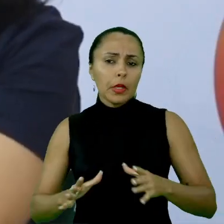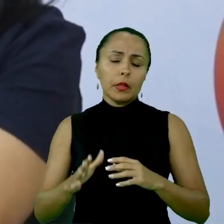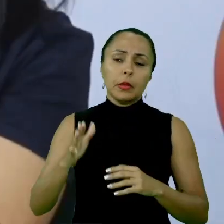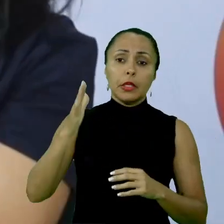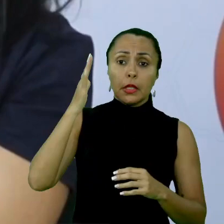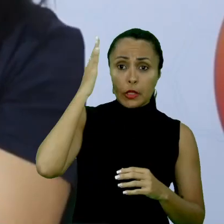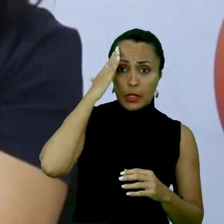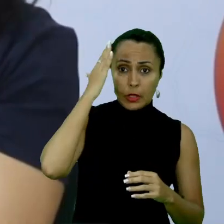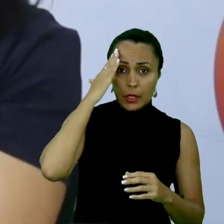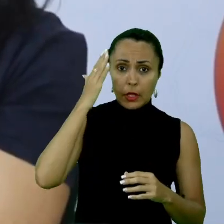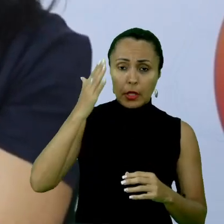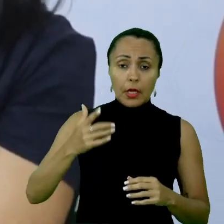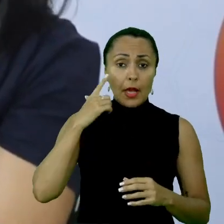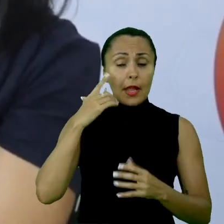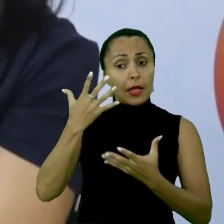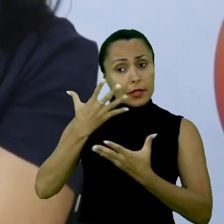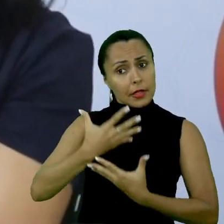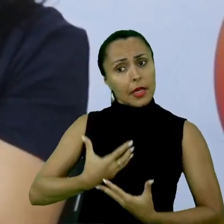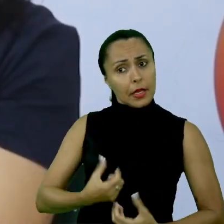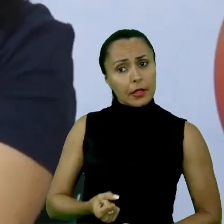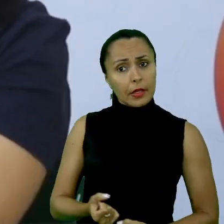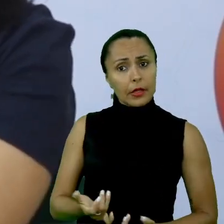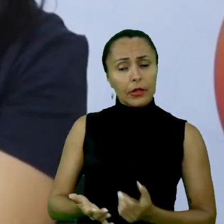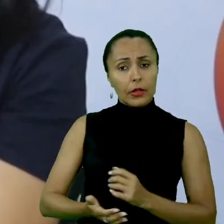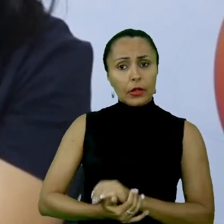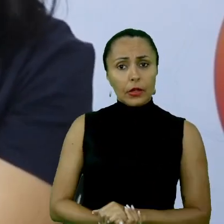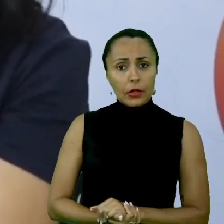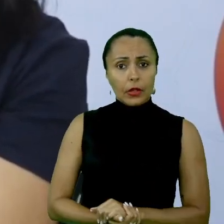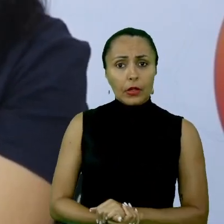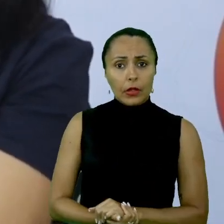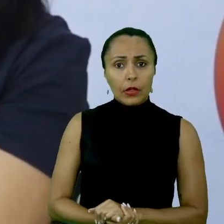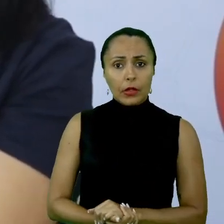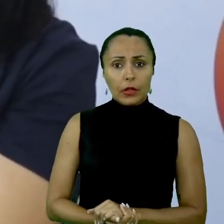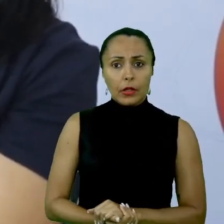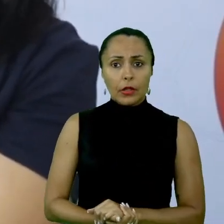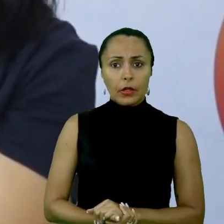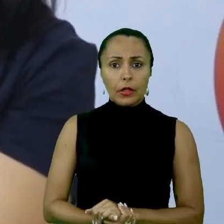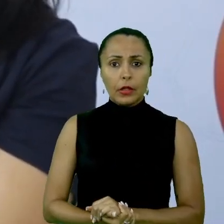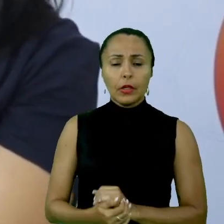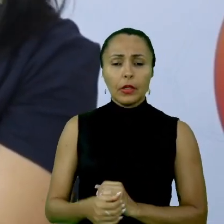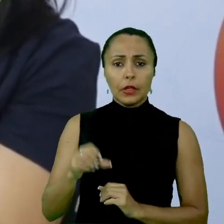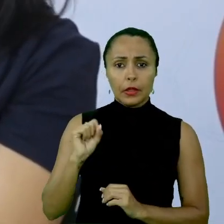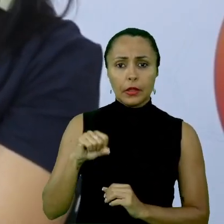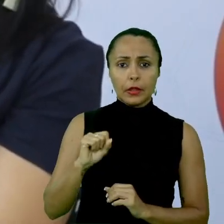entender, ela aceita, não é? Tanto é que a gente consome tudo isso.